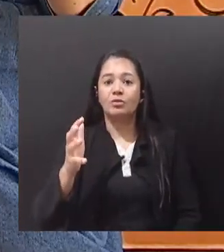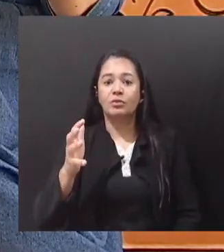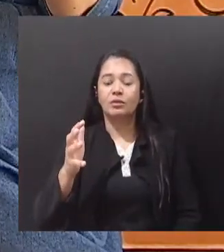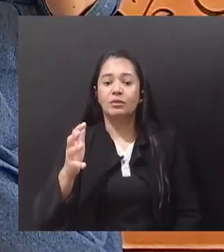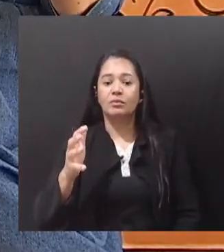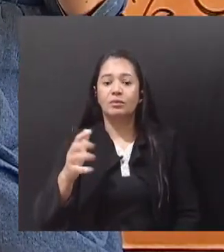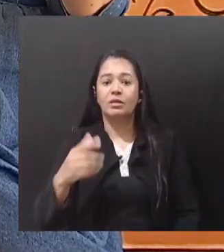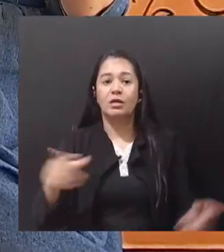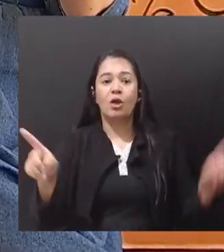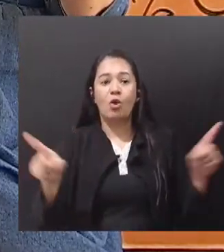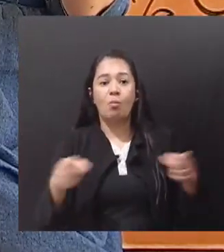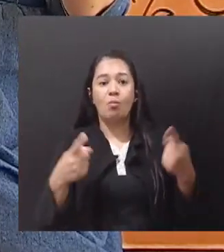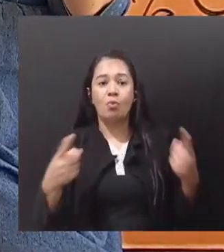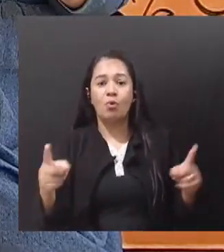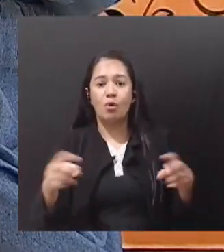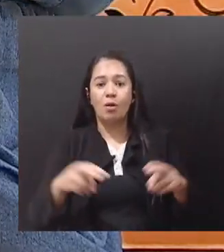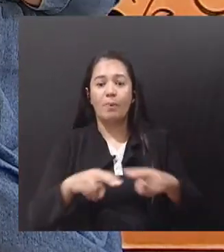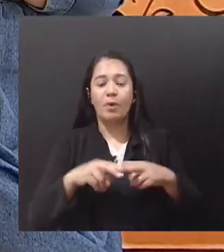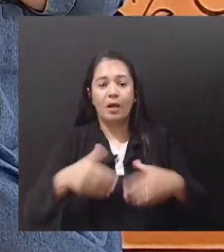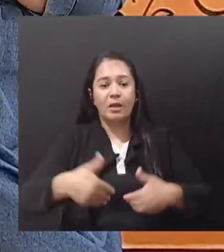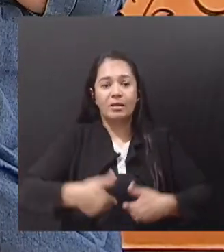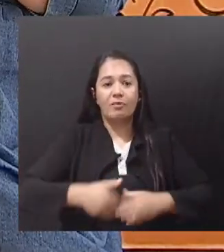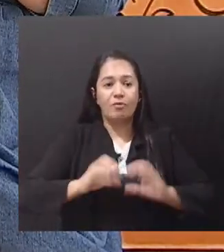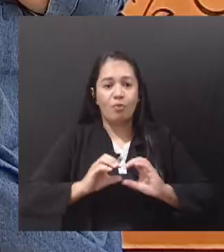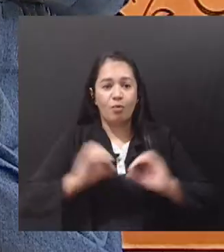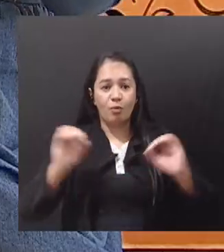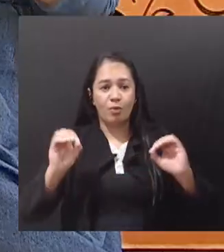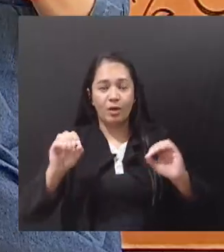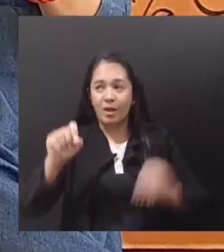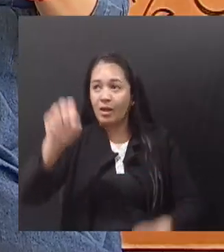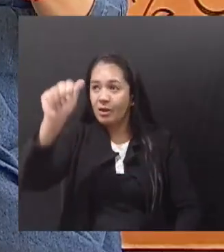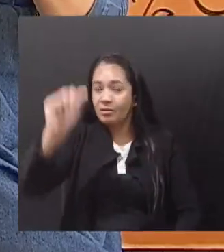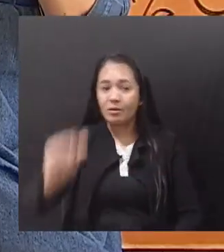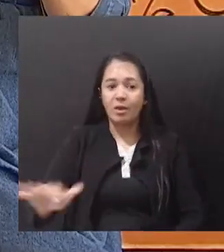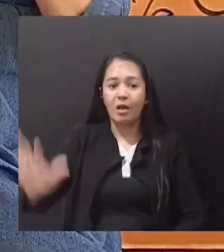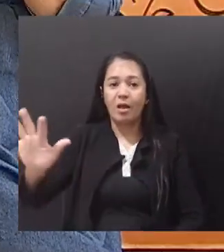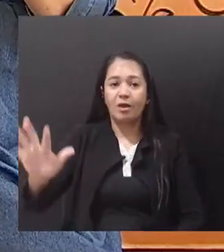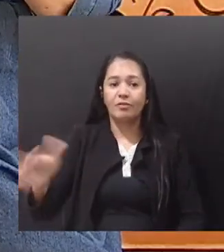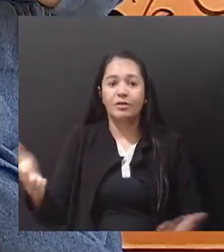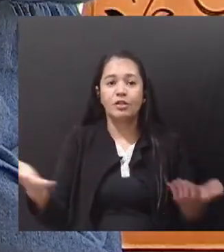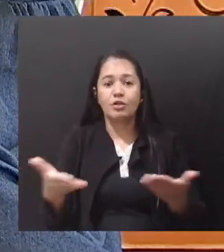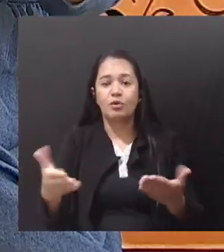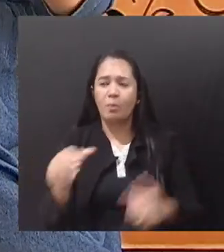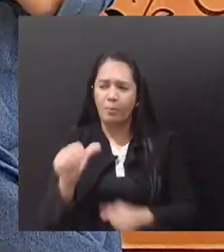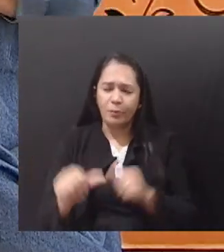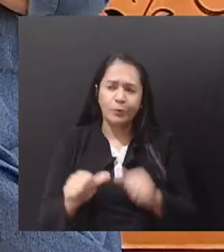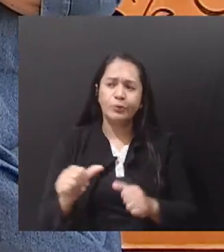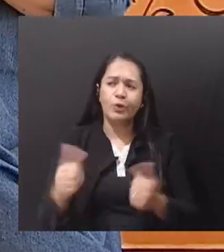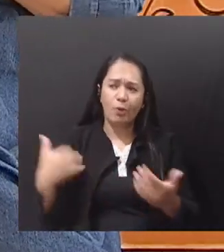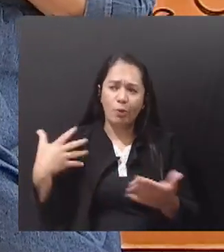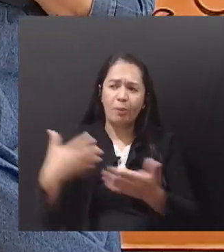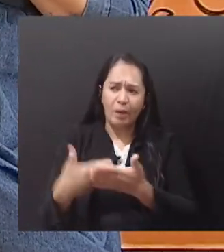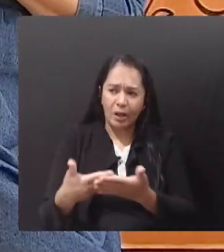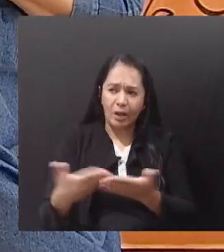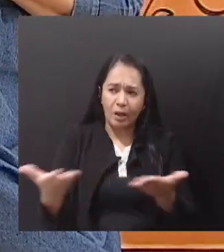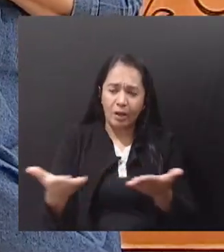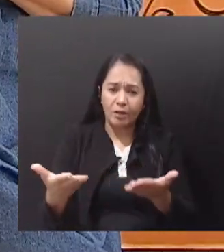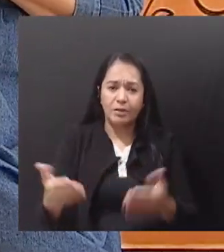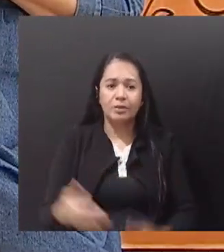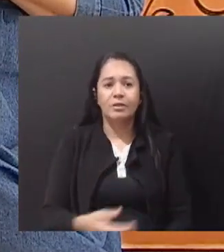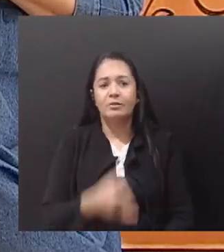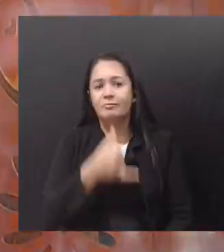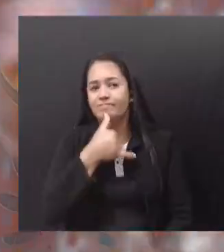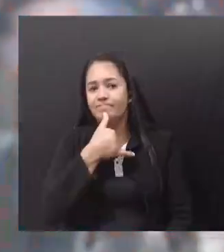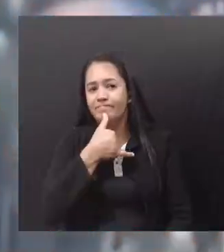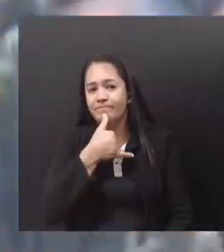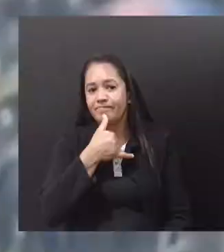musical, né, pelo fim da fome na África, e hoje mudou muito daquele período? Infelizmente mudou.